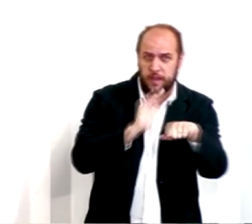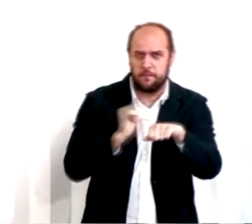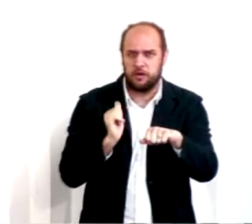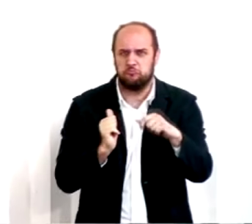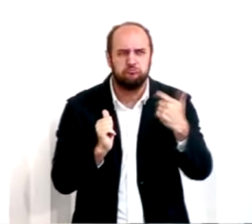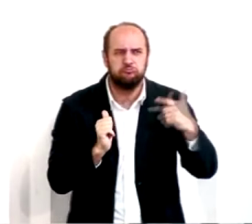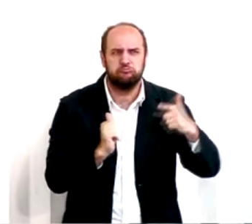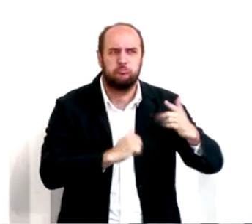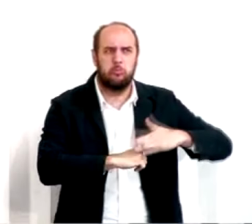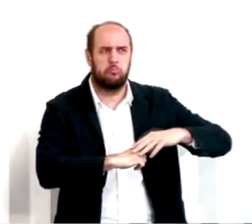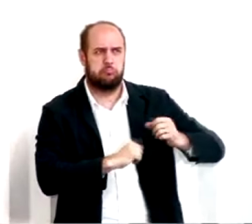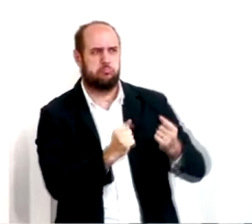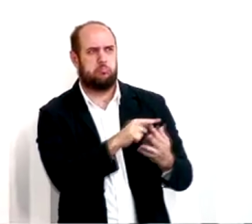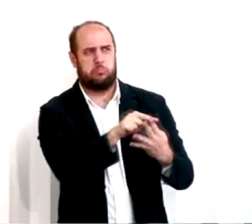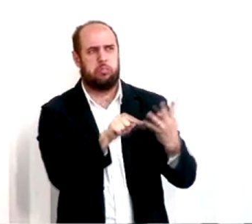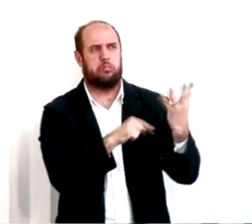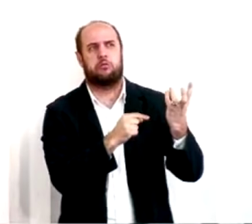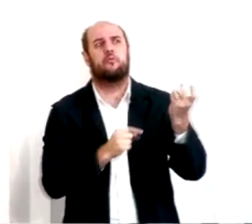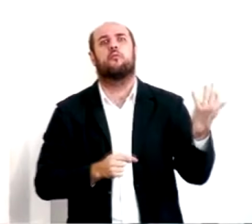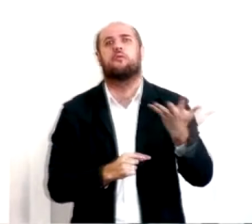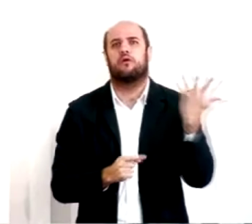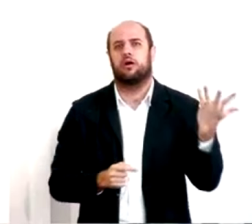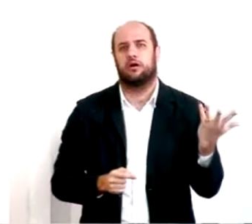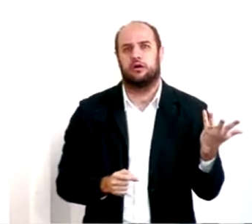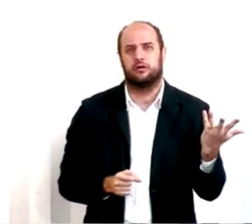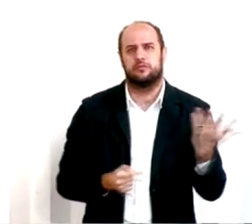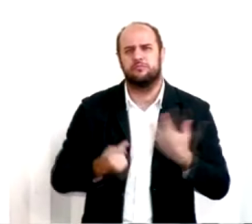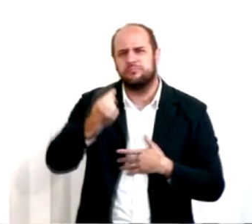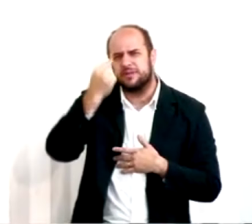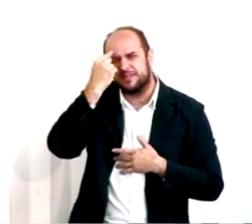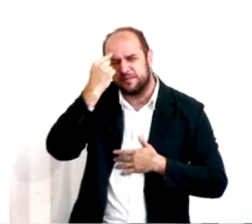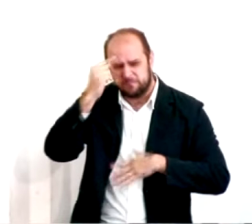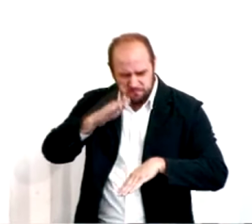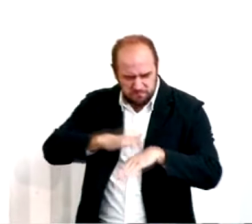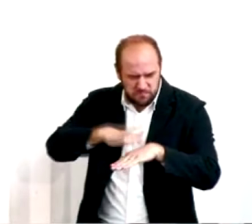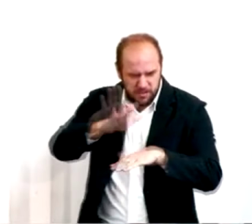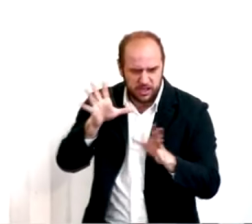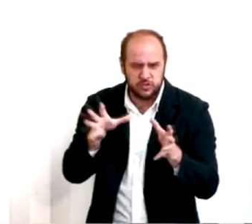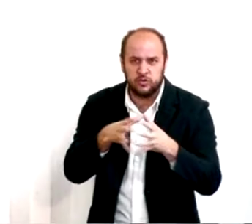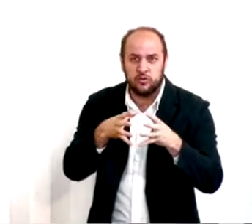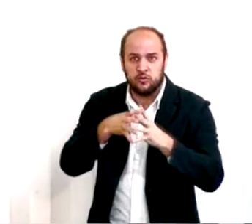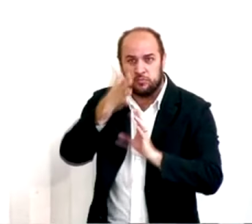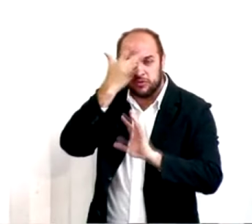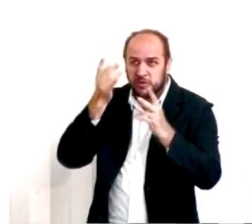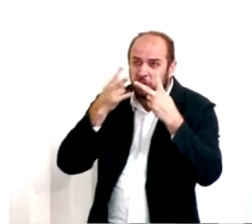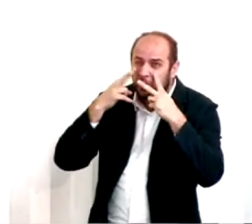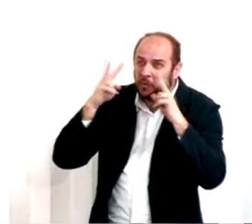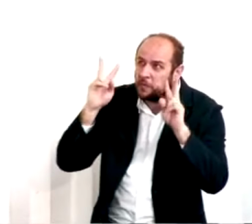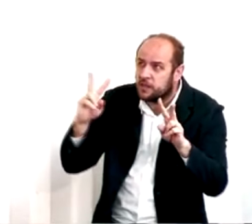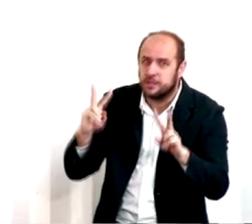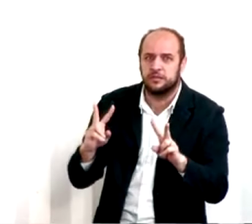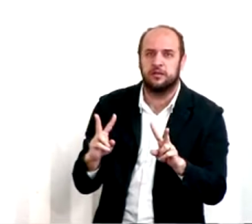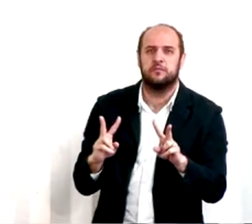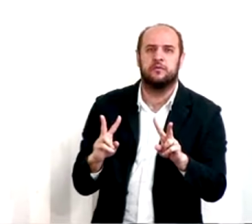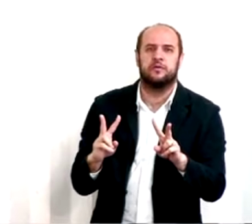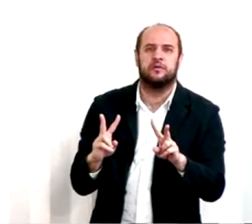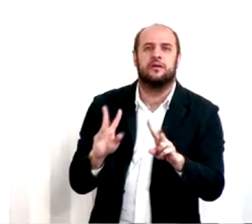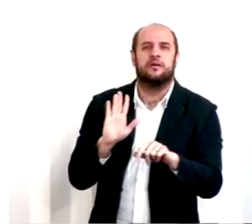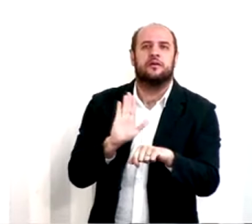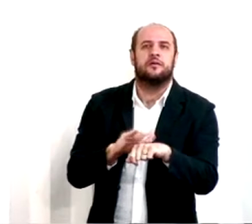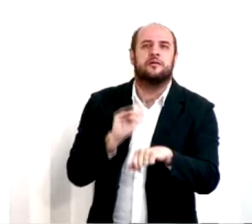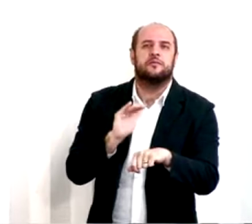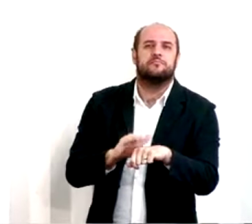seja pararam para pensar que a maioria do grande ou da grande Nuvem de Testemunhas ela